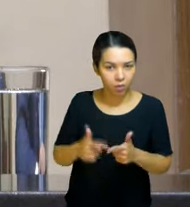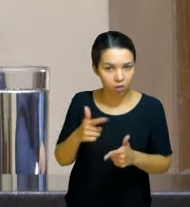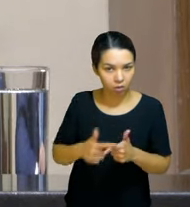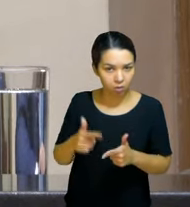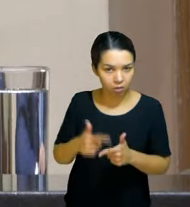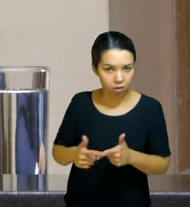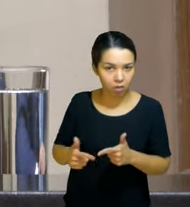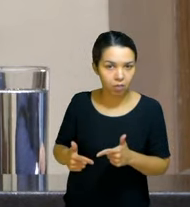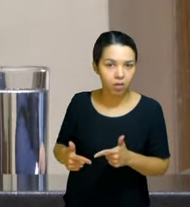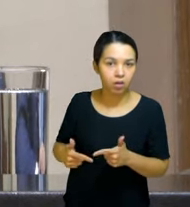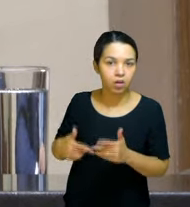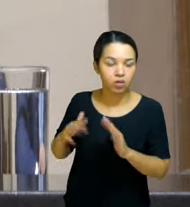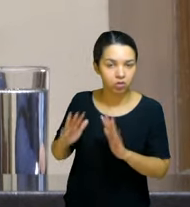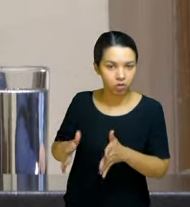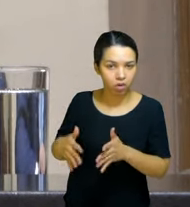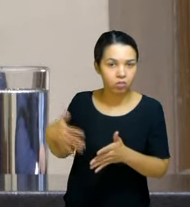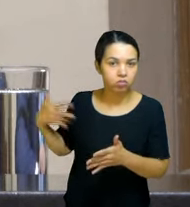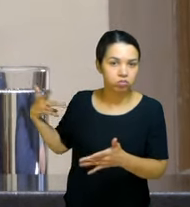acabou